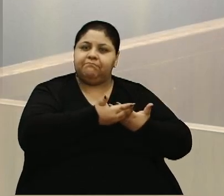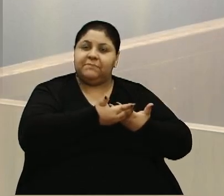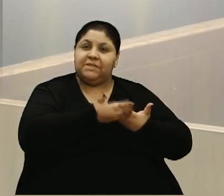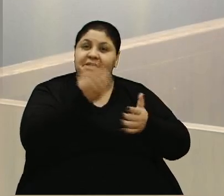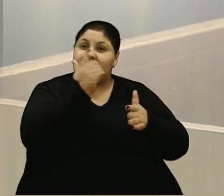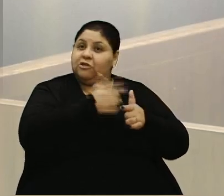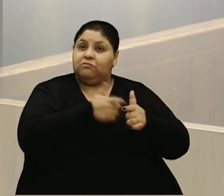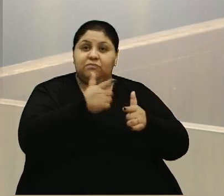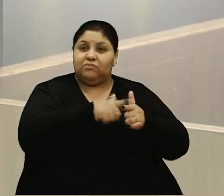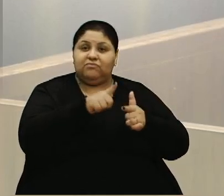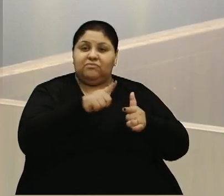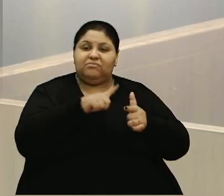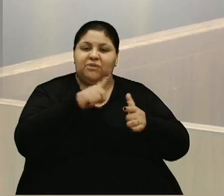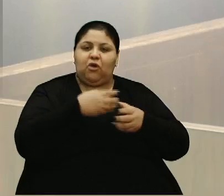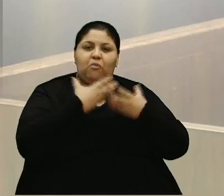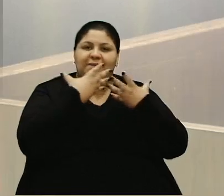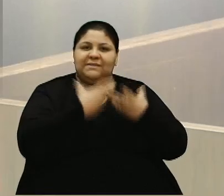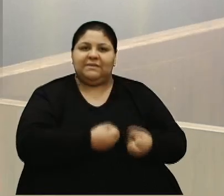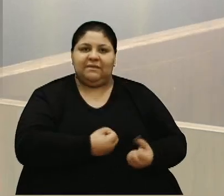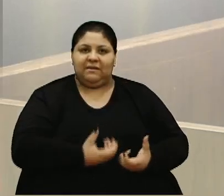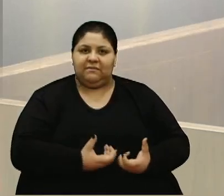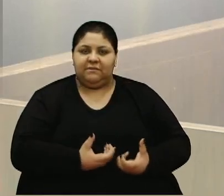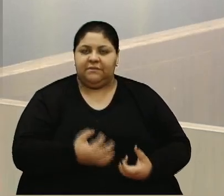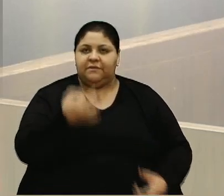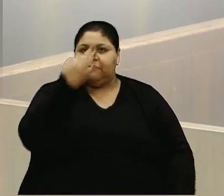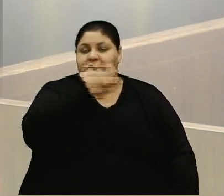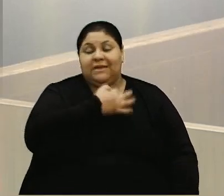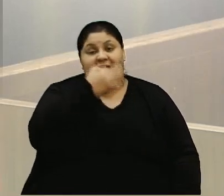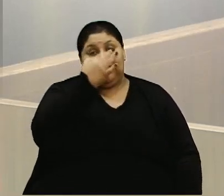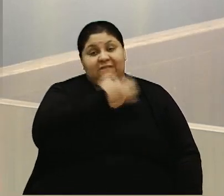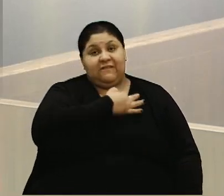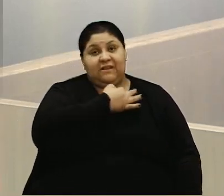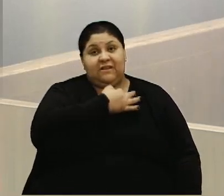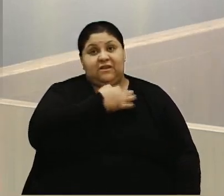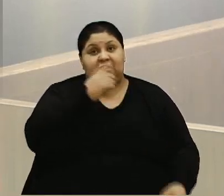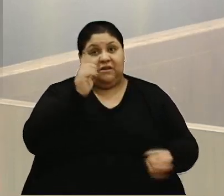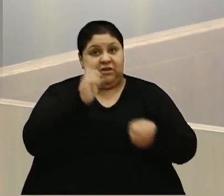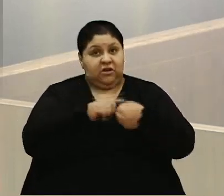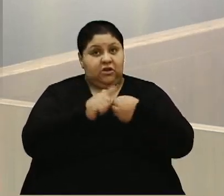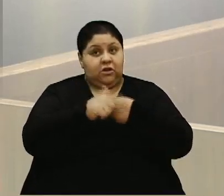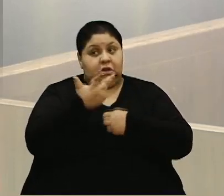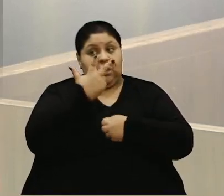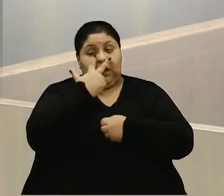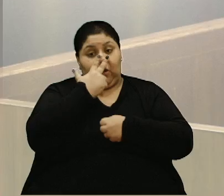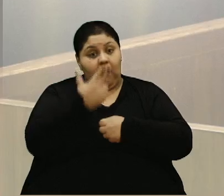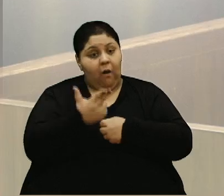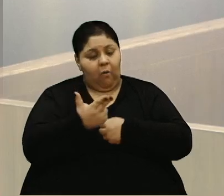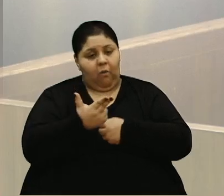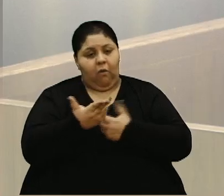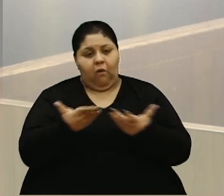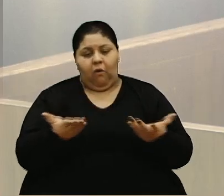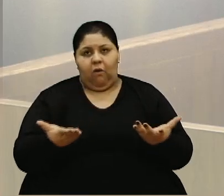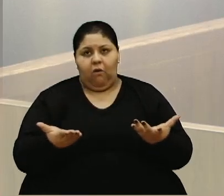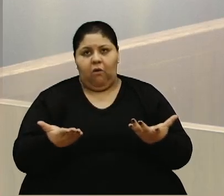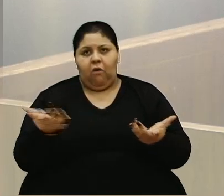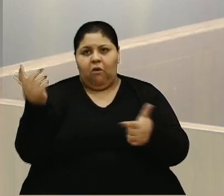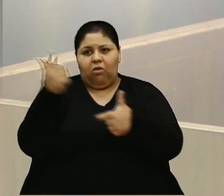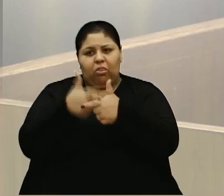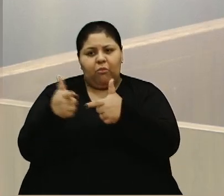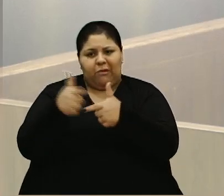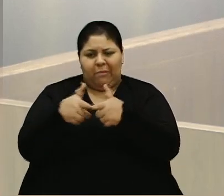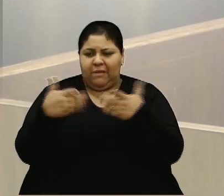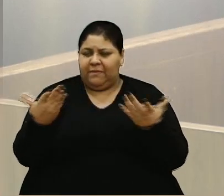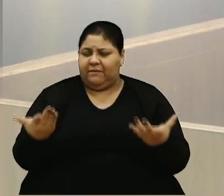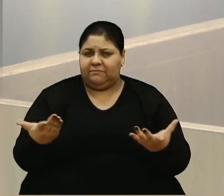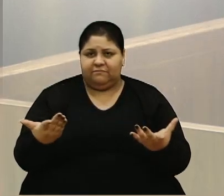situação assim que não dá. Sabe, Caxias do Sul, uma cidade do tamanho que é, numa situação